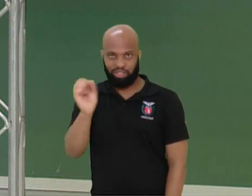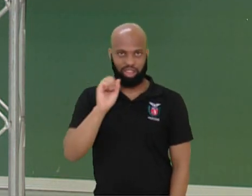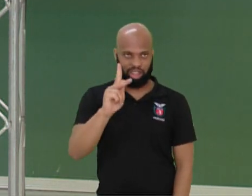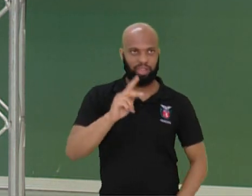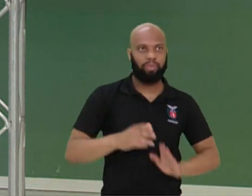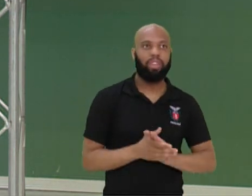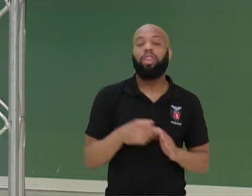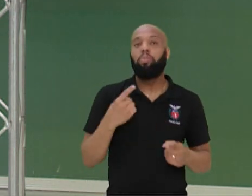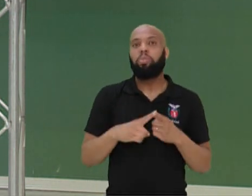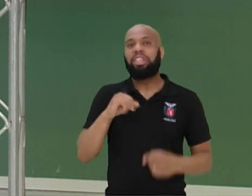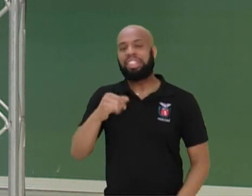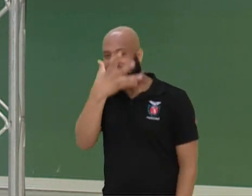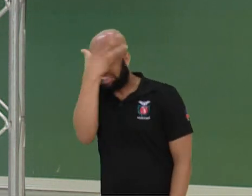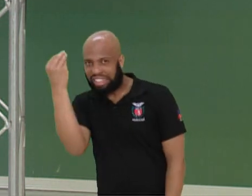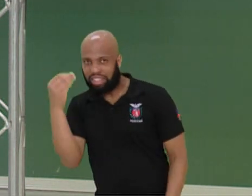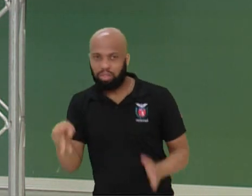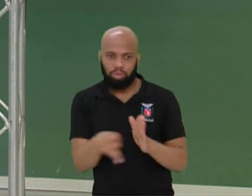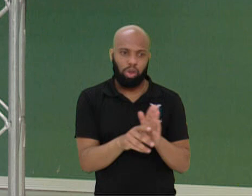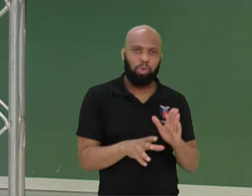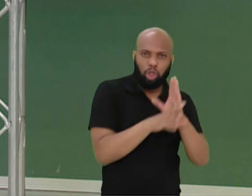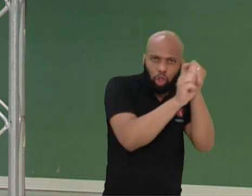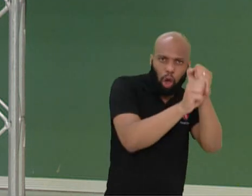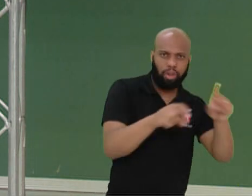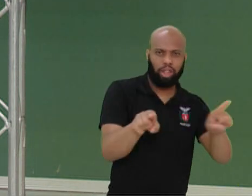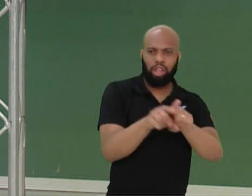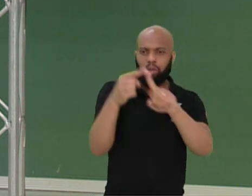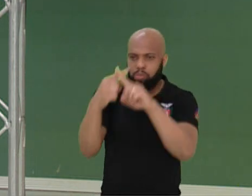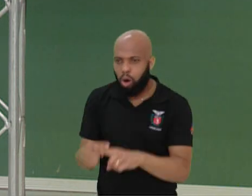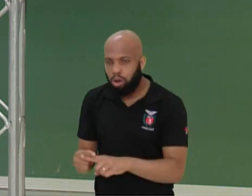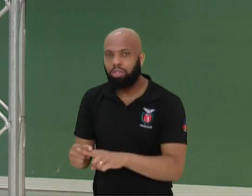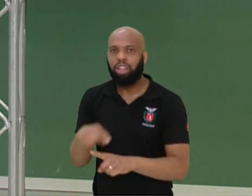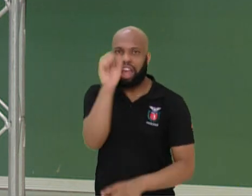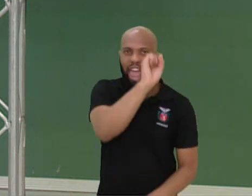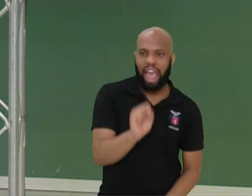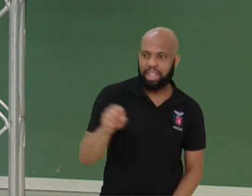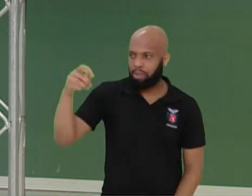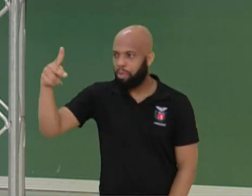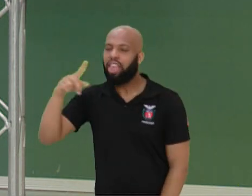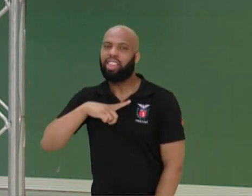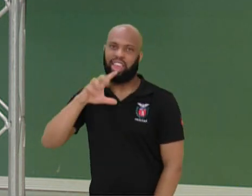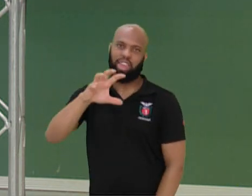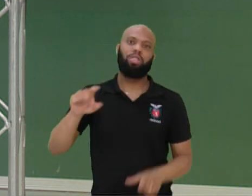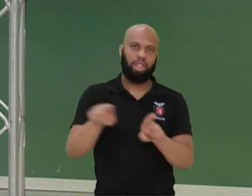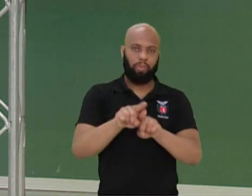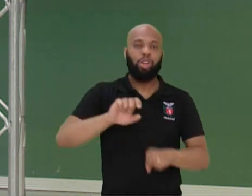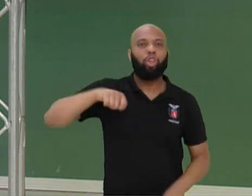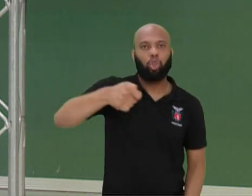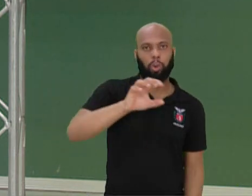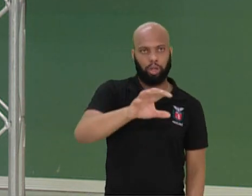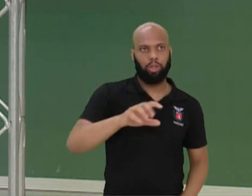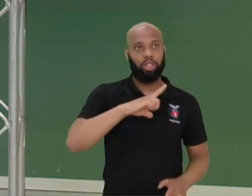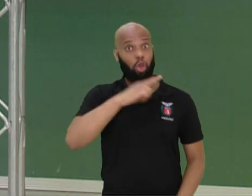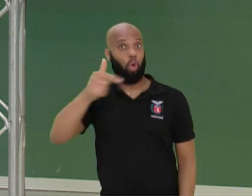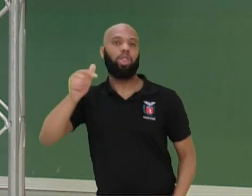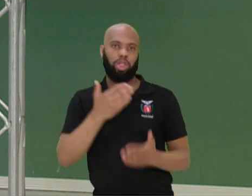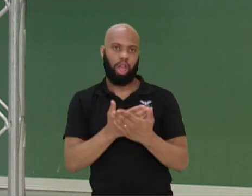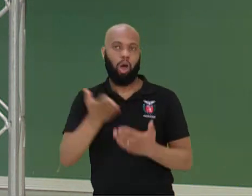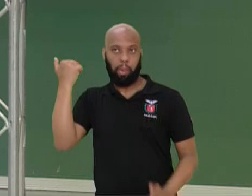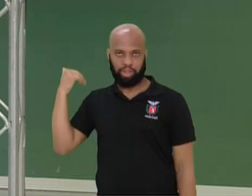ok? Para quem não lembra de soma e produto, busque lá as aulas anteriores, que tem uma aula falando só disso,